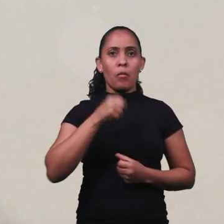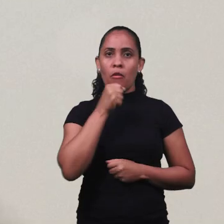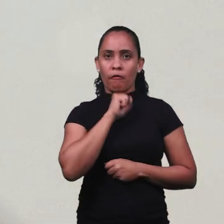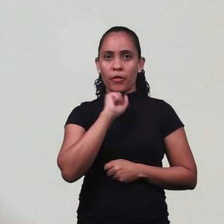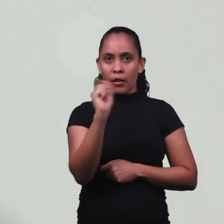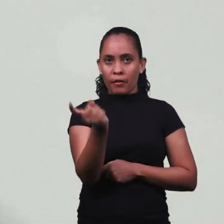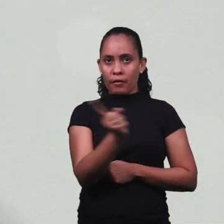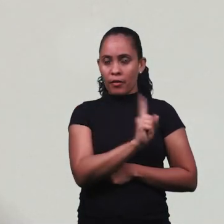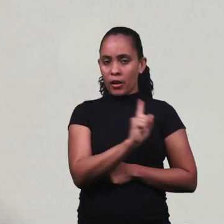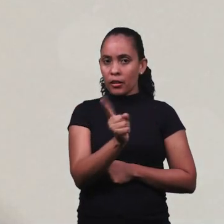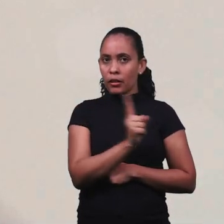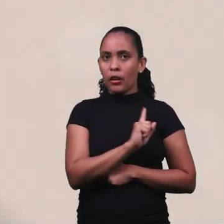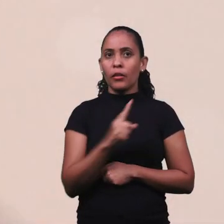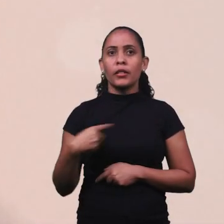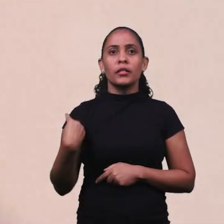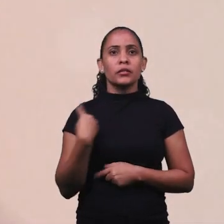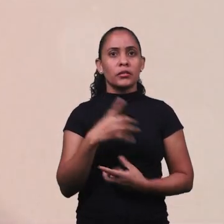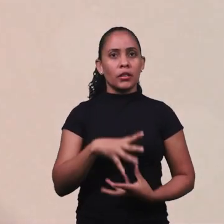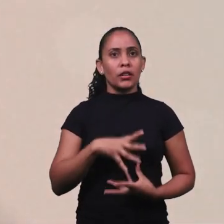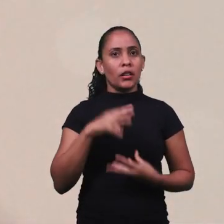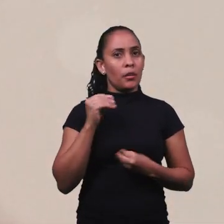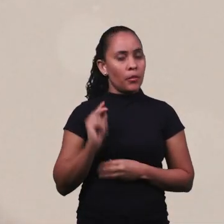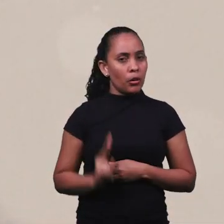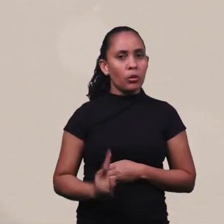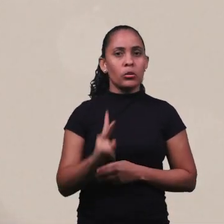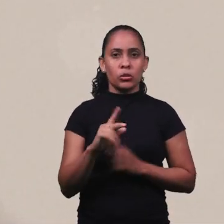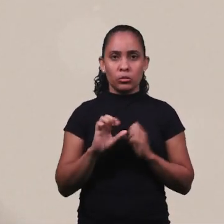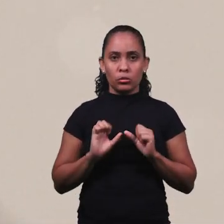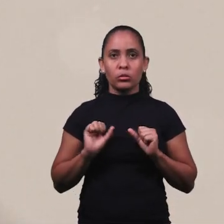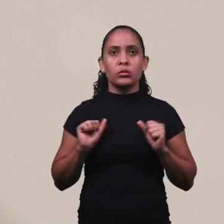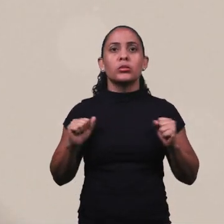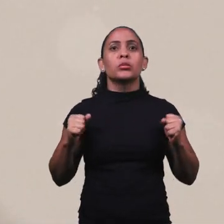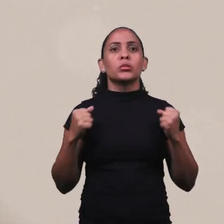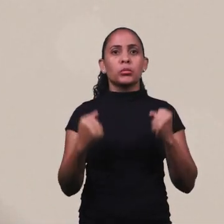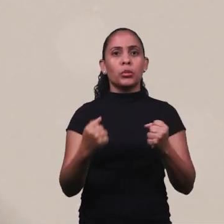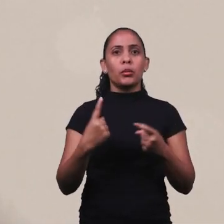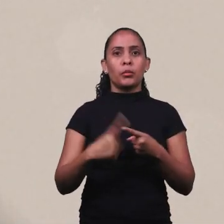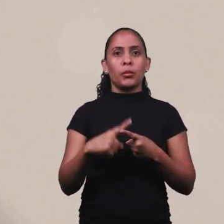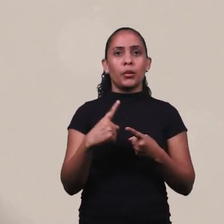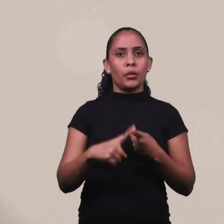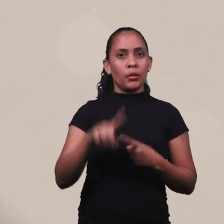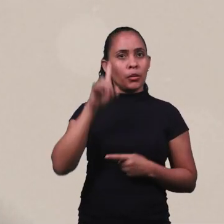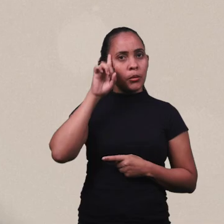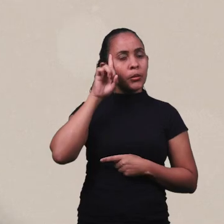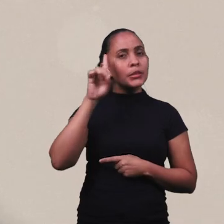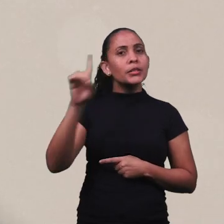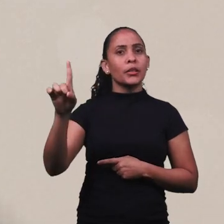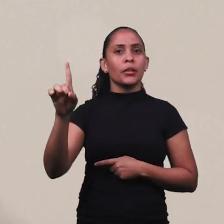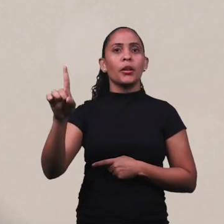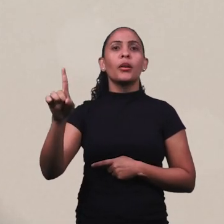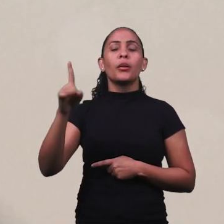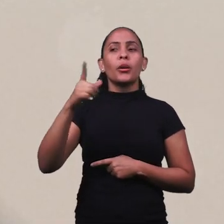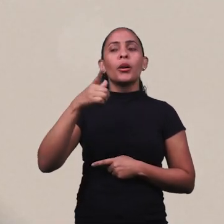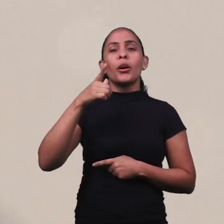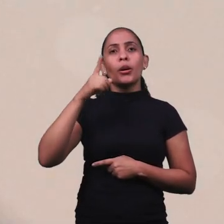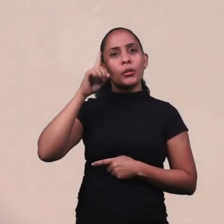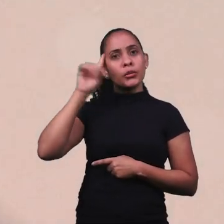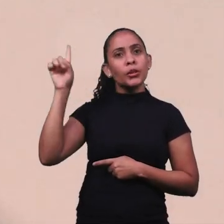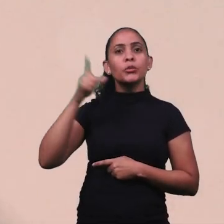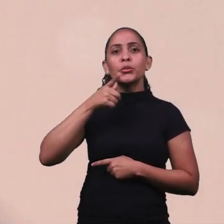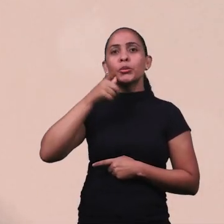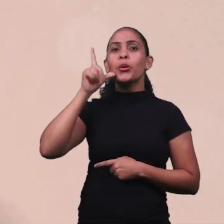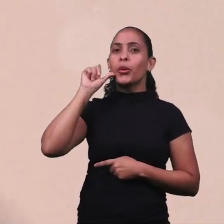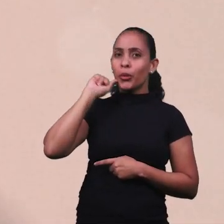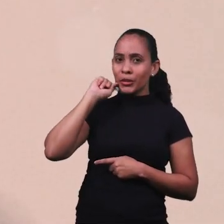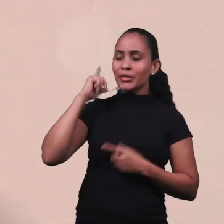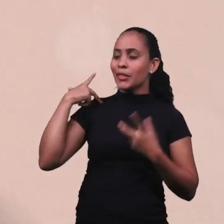não envelhece. A nossa alma ela continua com o mesmo vigor, porque o Senhor é o mesmo Deus de ontem, é o mesmo